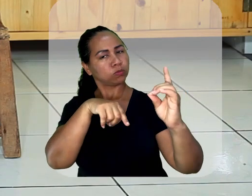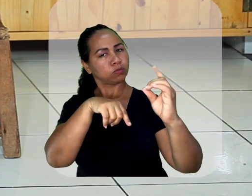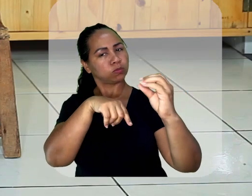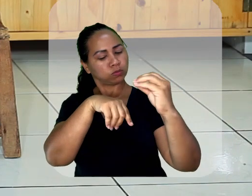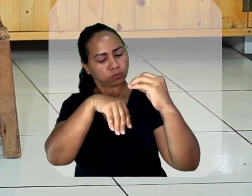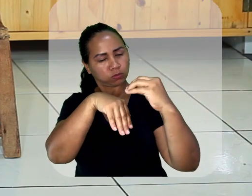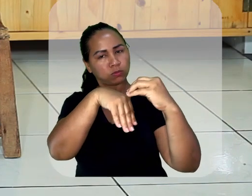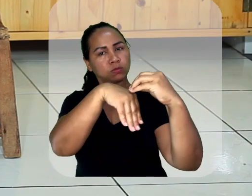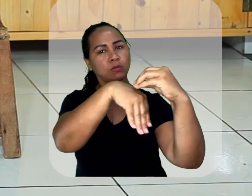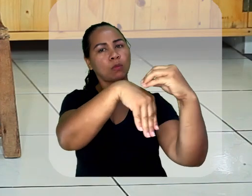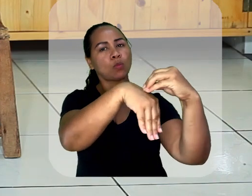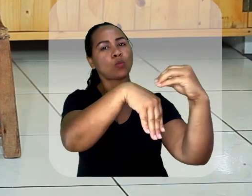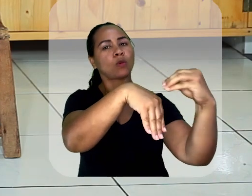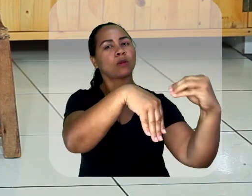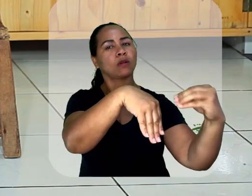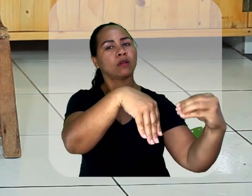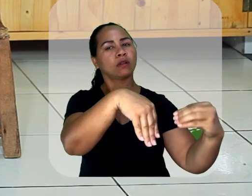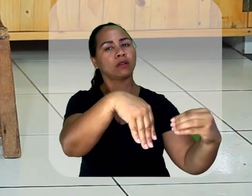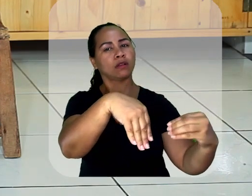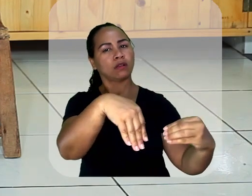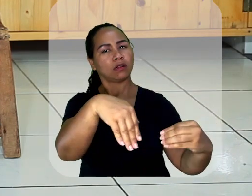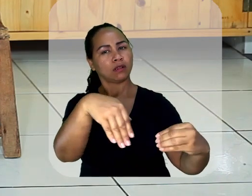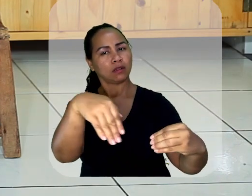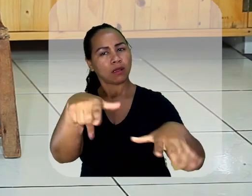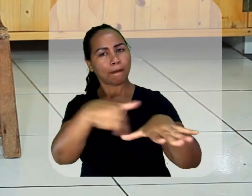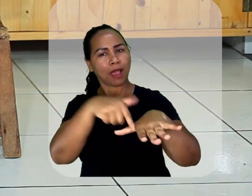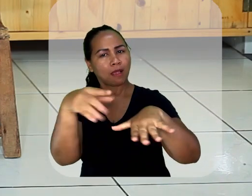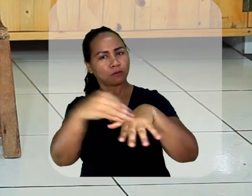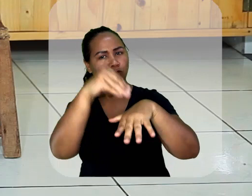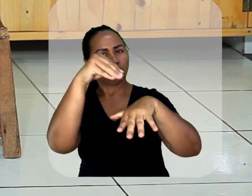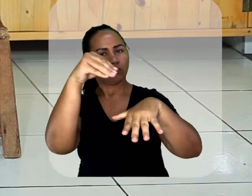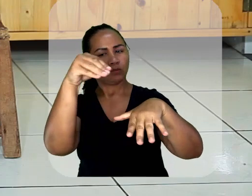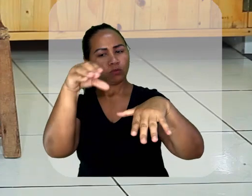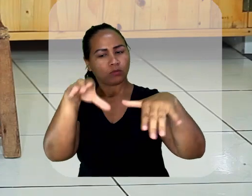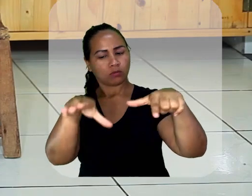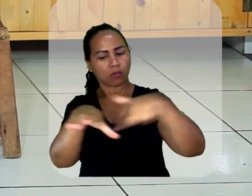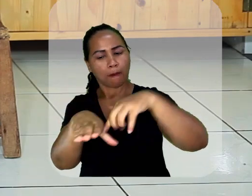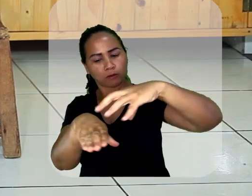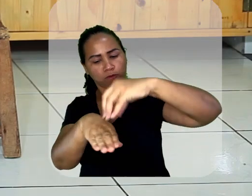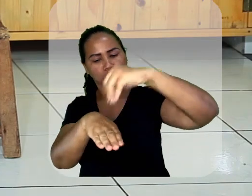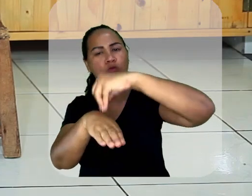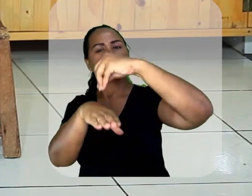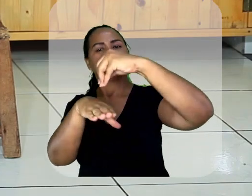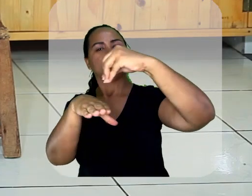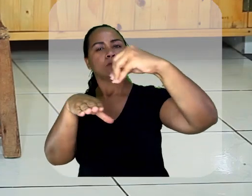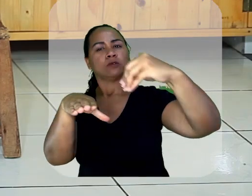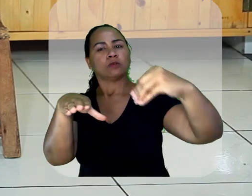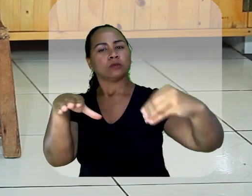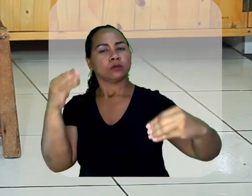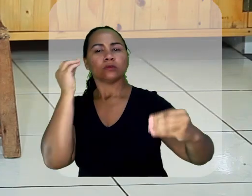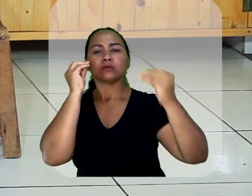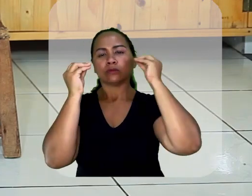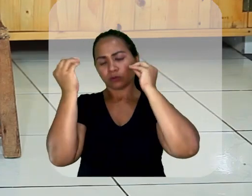os pés e todas as páginas de minha pele, como se deusa não fosse apenas o meu